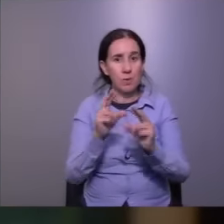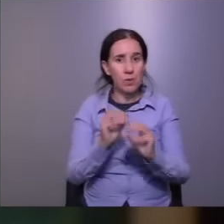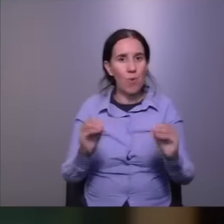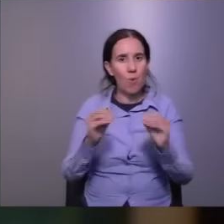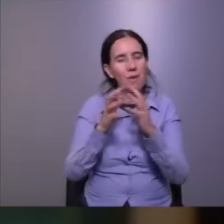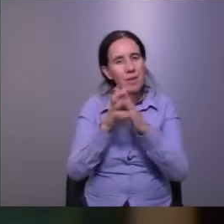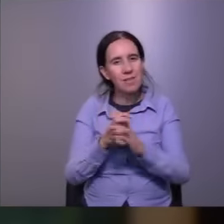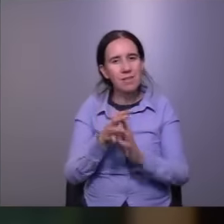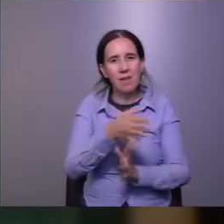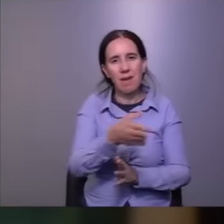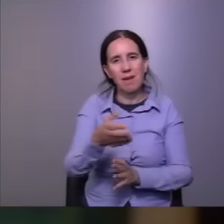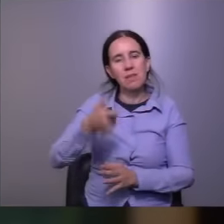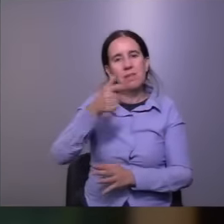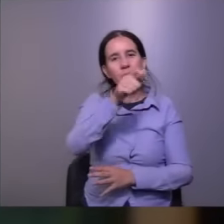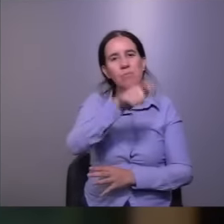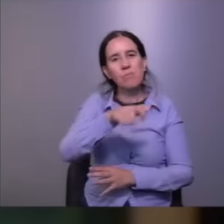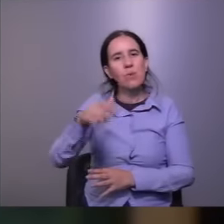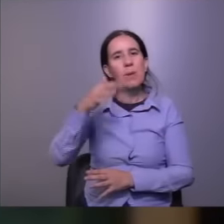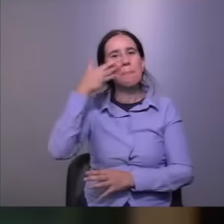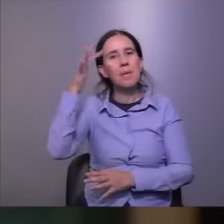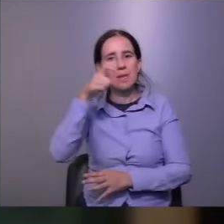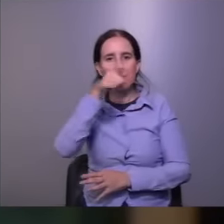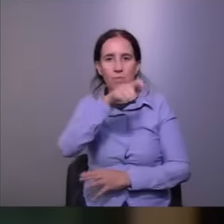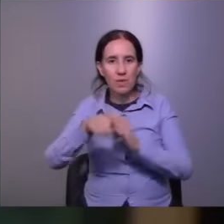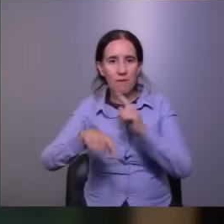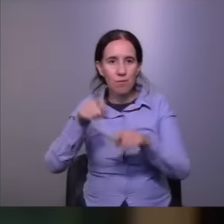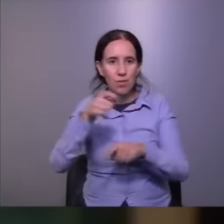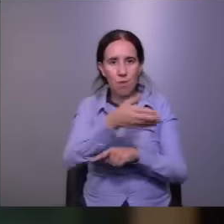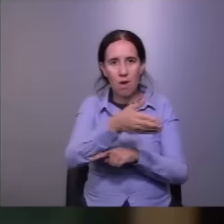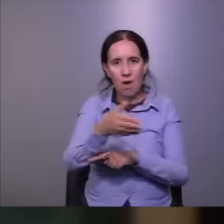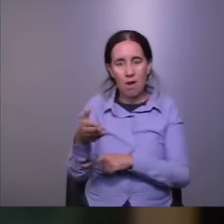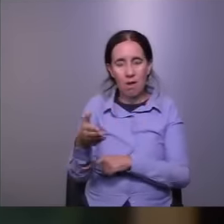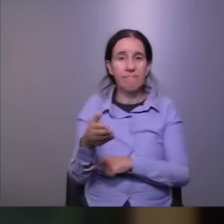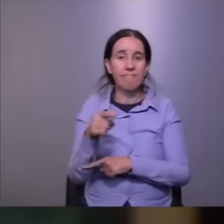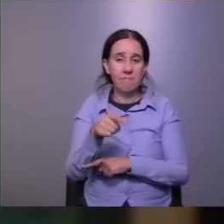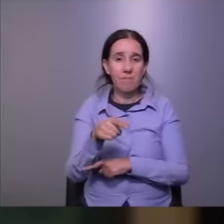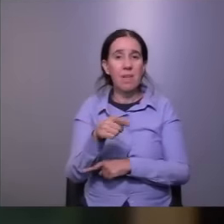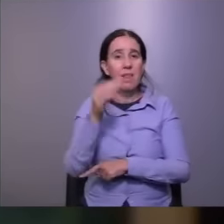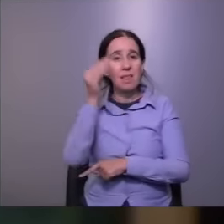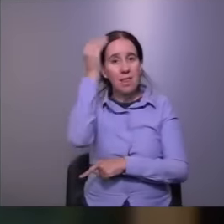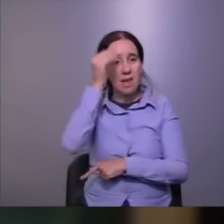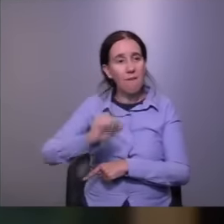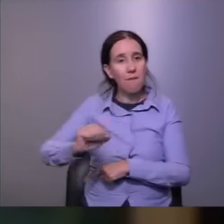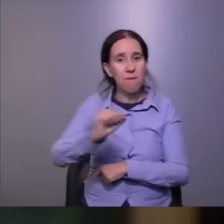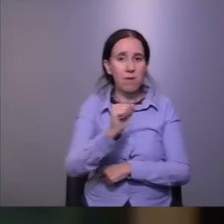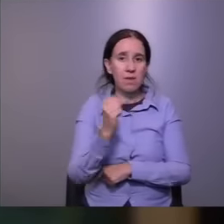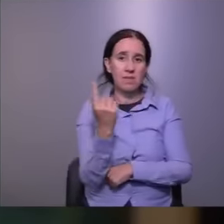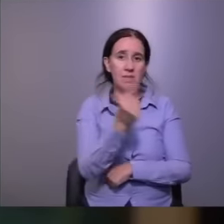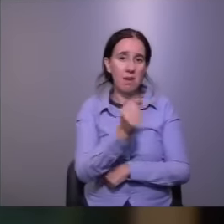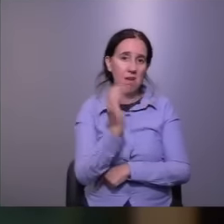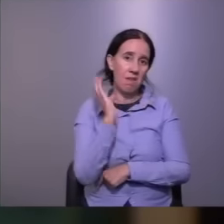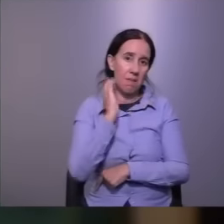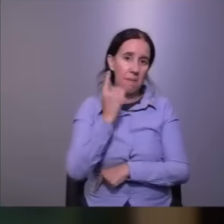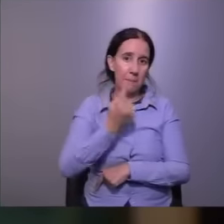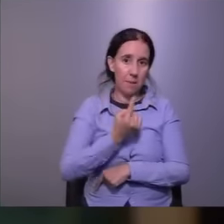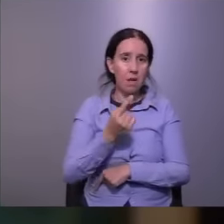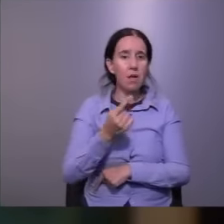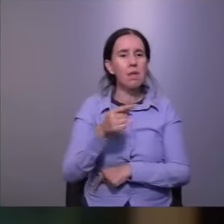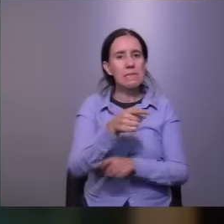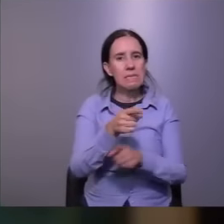revestir. Rezemos por todos os que vivem desanimados e sem esperança, particularmente os nossos irmãos migrantes